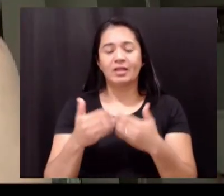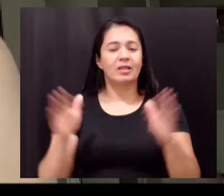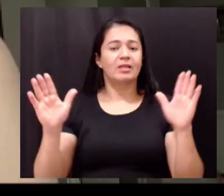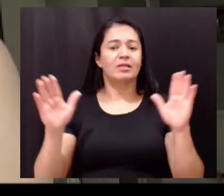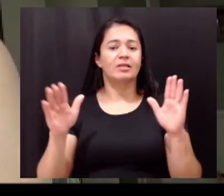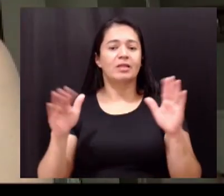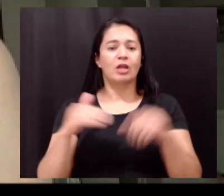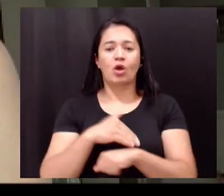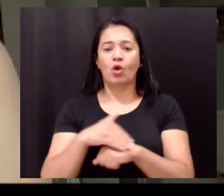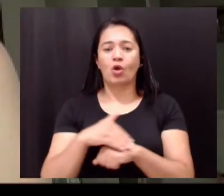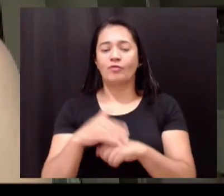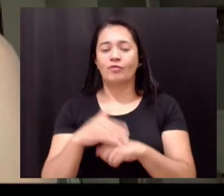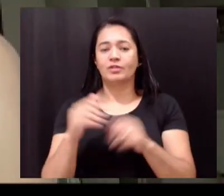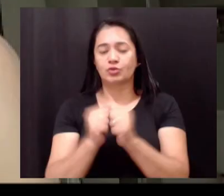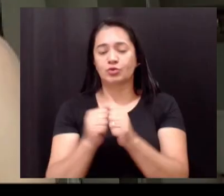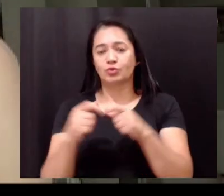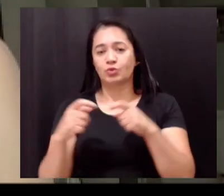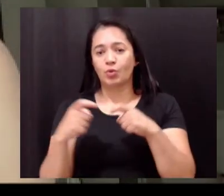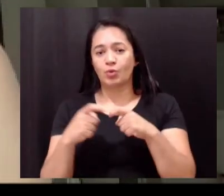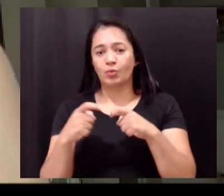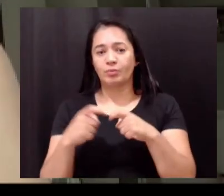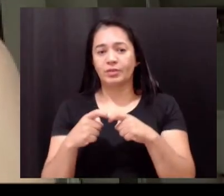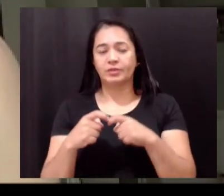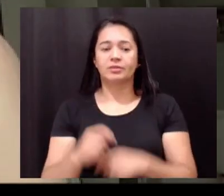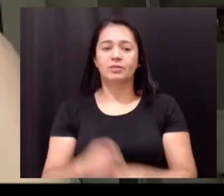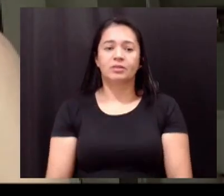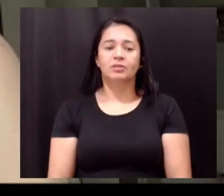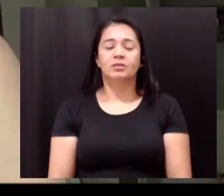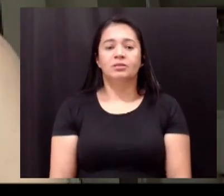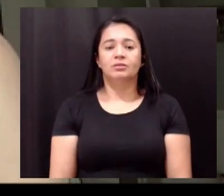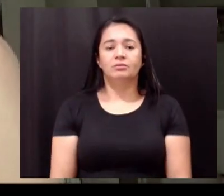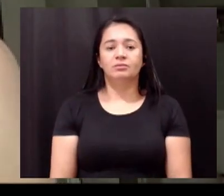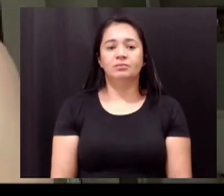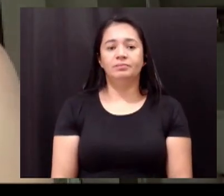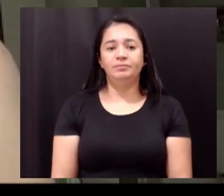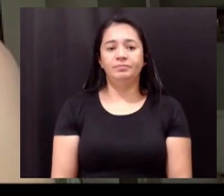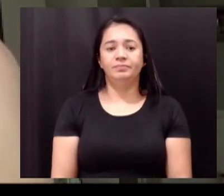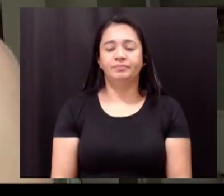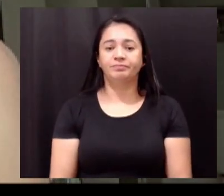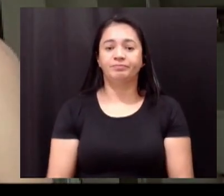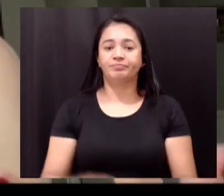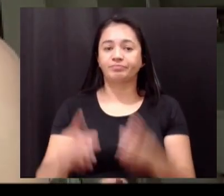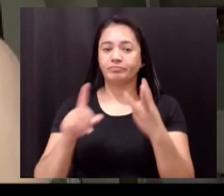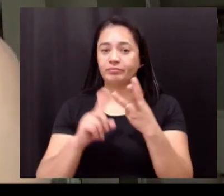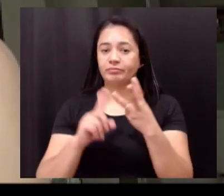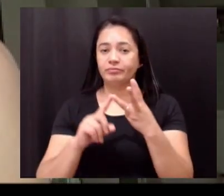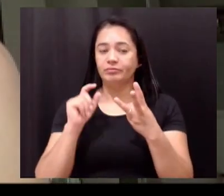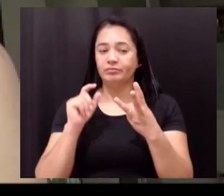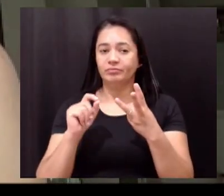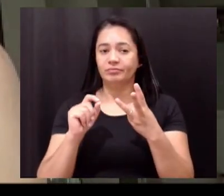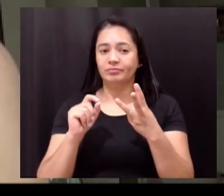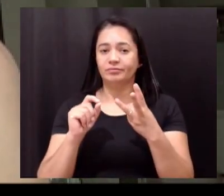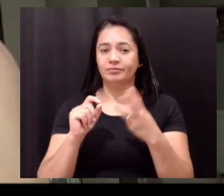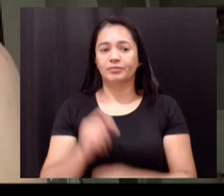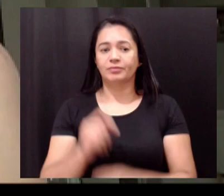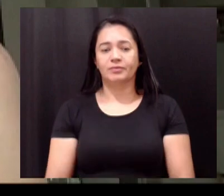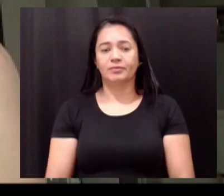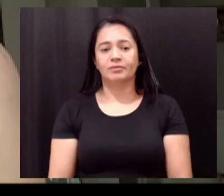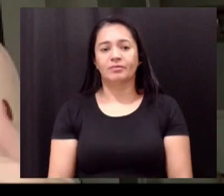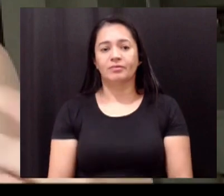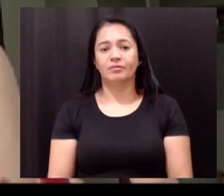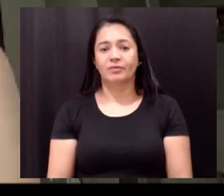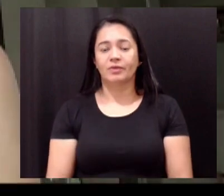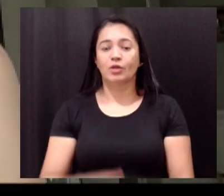médico vai fazer diferença. E terceiro, e não menos importante, considerar modificar o seu estilo de vida, né? A gente sabe que